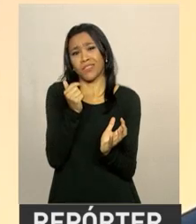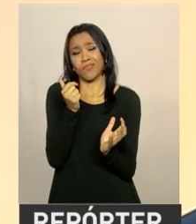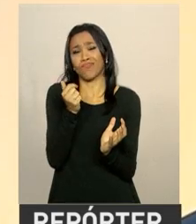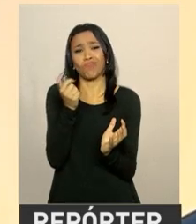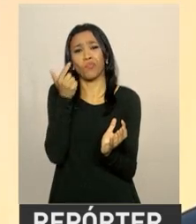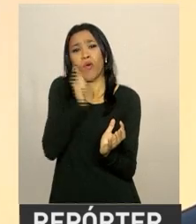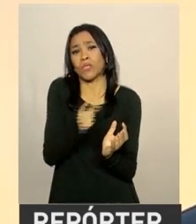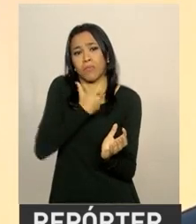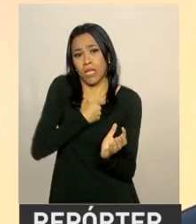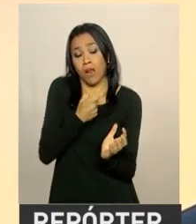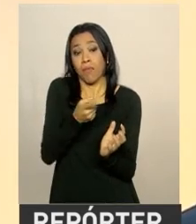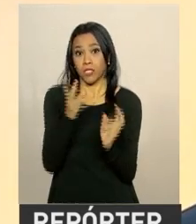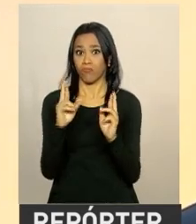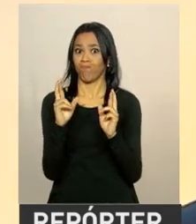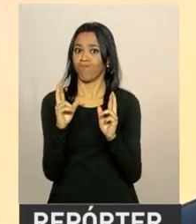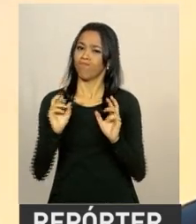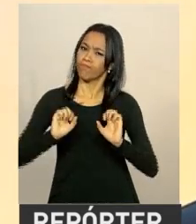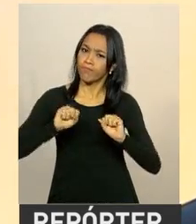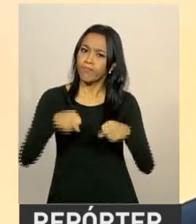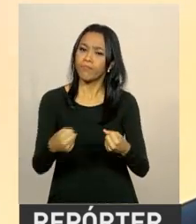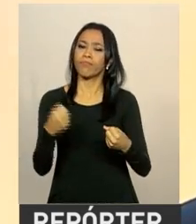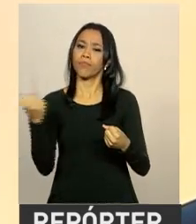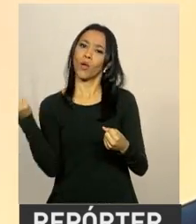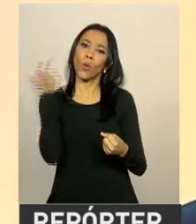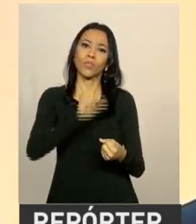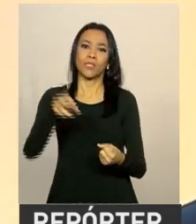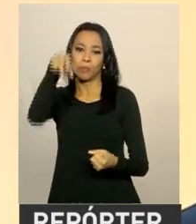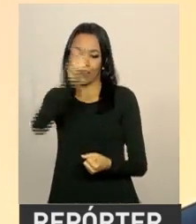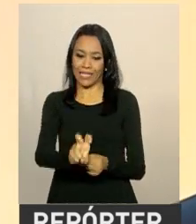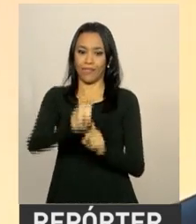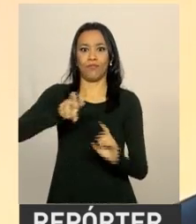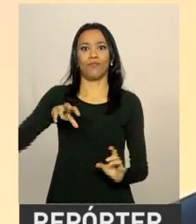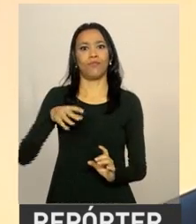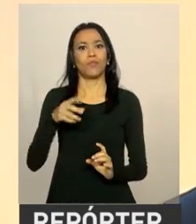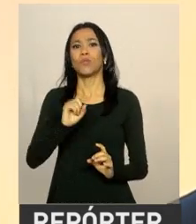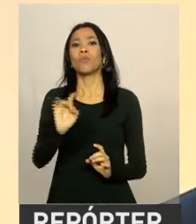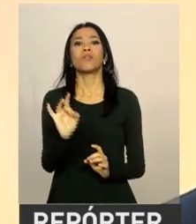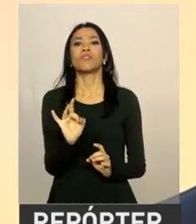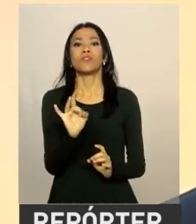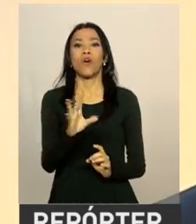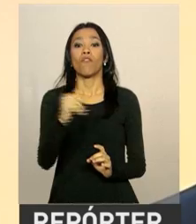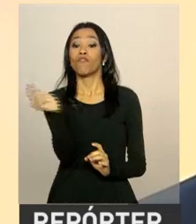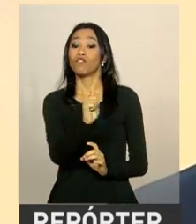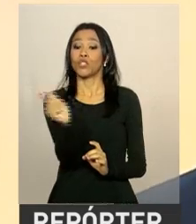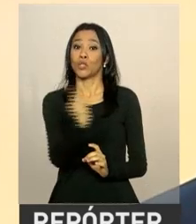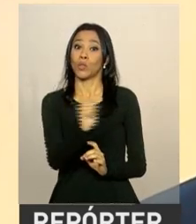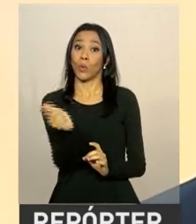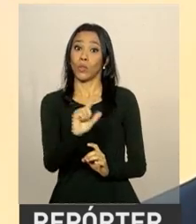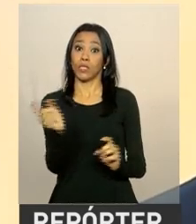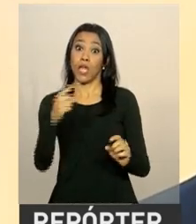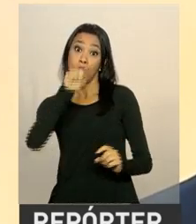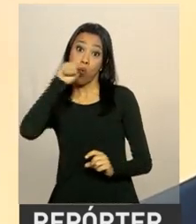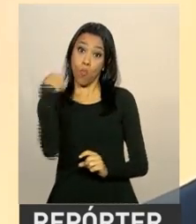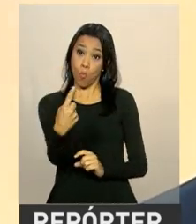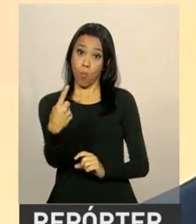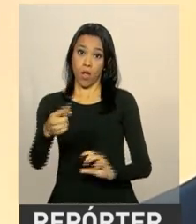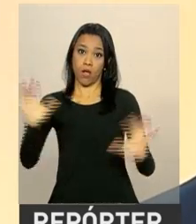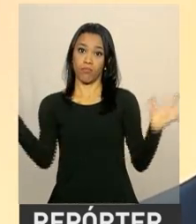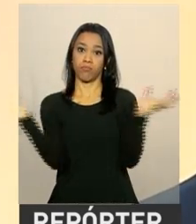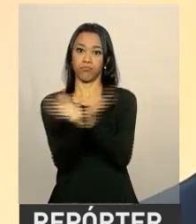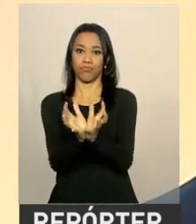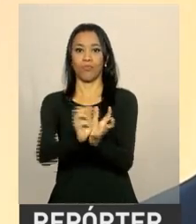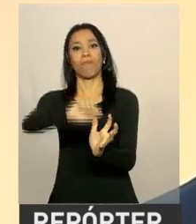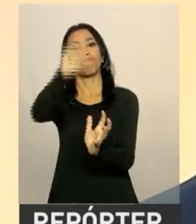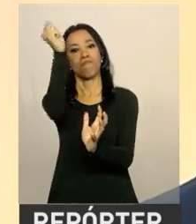grande de medalhas, mas estão imbuídos desse quinto lugar geral, né? Não são 22 times, é uma equipe só, que é o